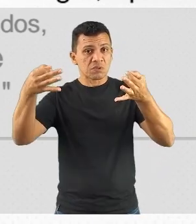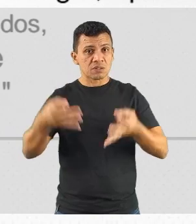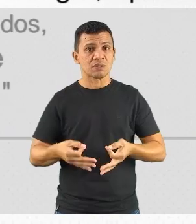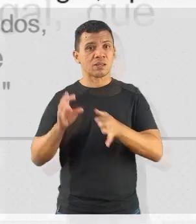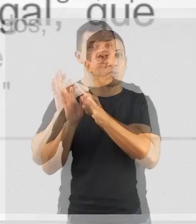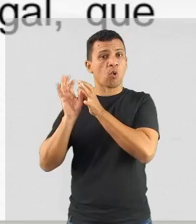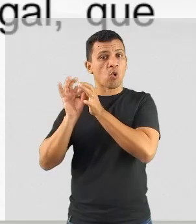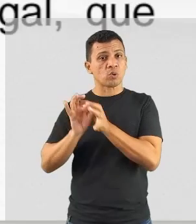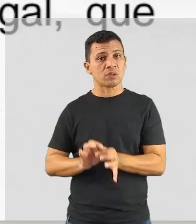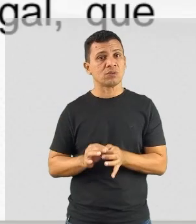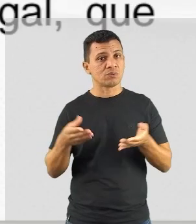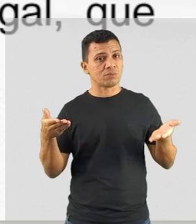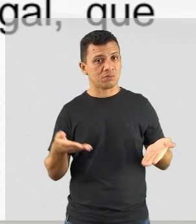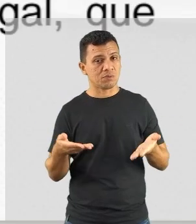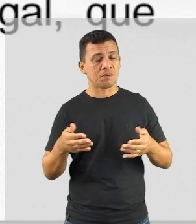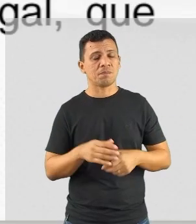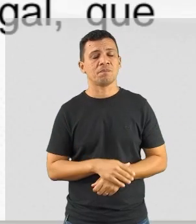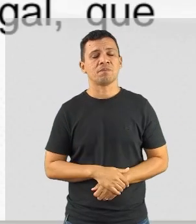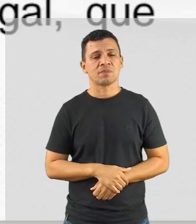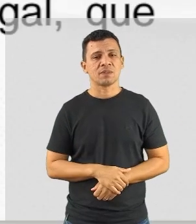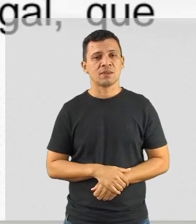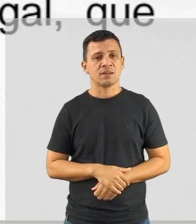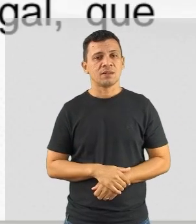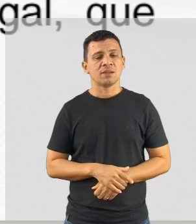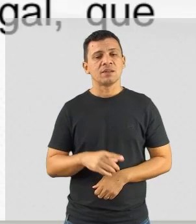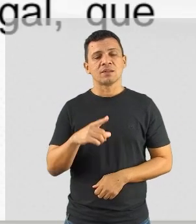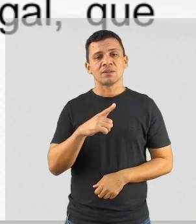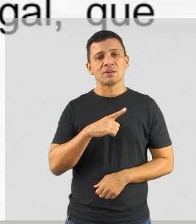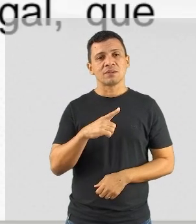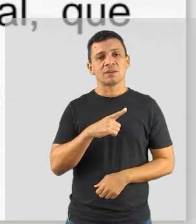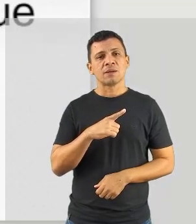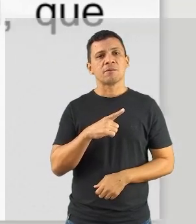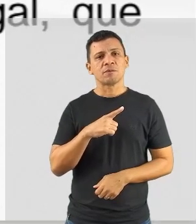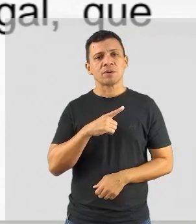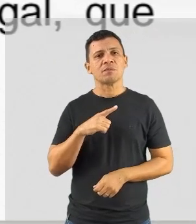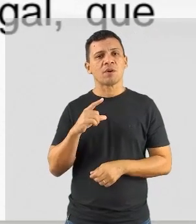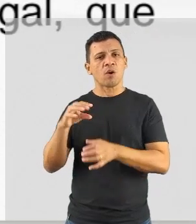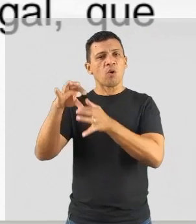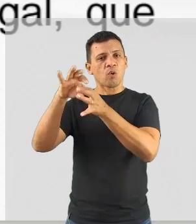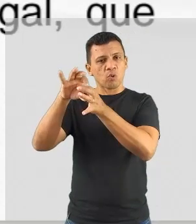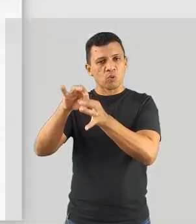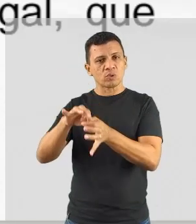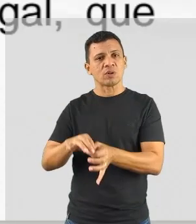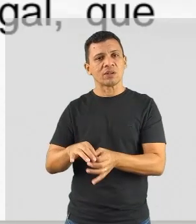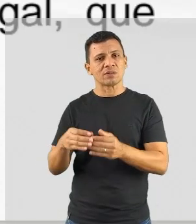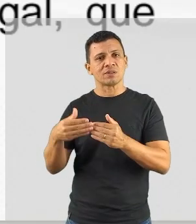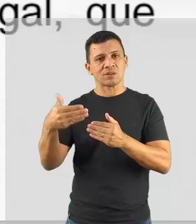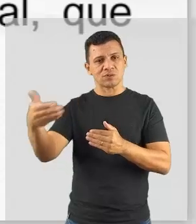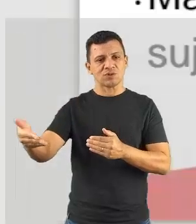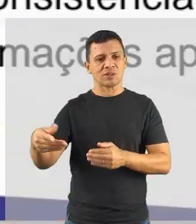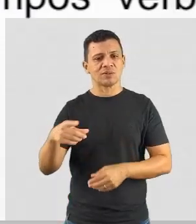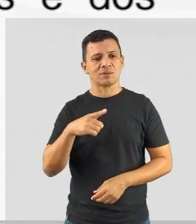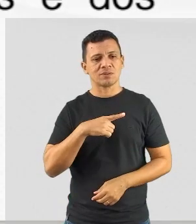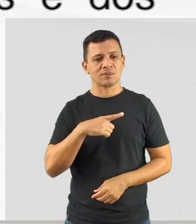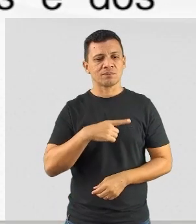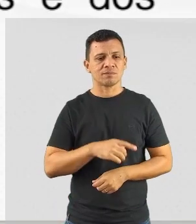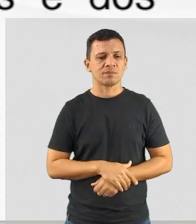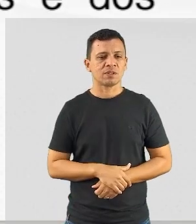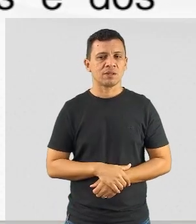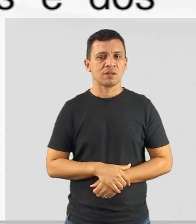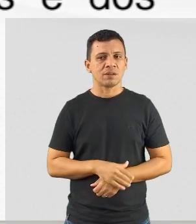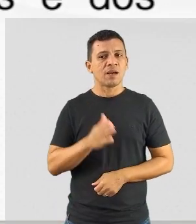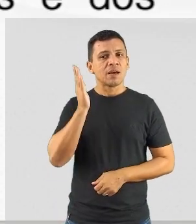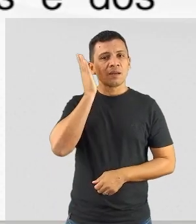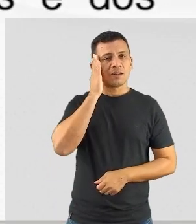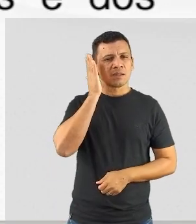contexto atual. E aqui, nesse sentido, a gente fala que houve uma coerência externa. E aí, para a gente poder entender